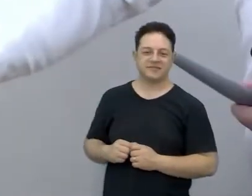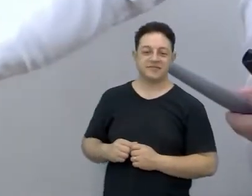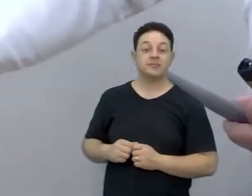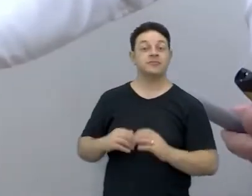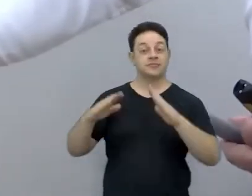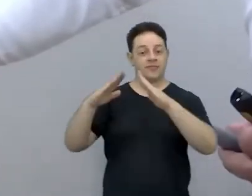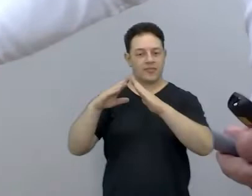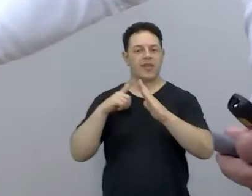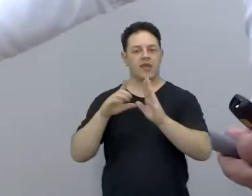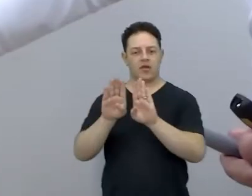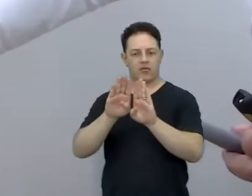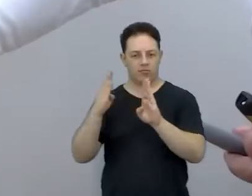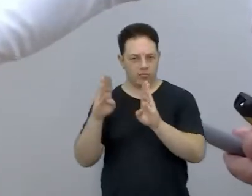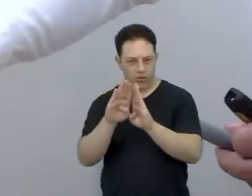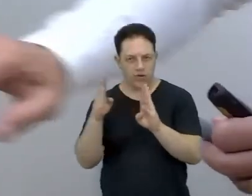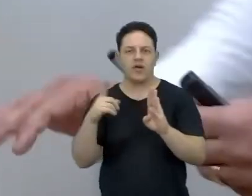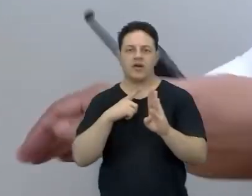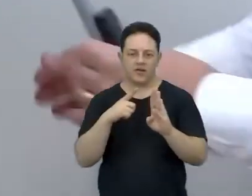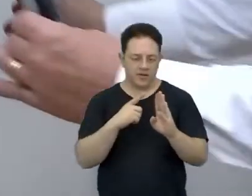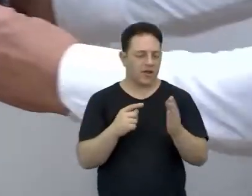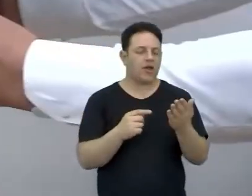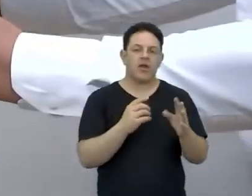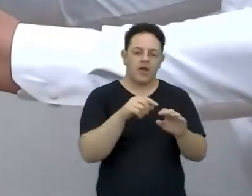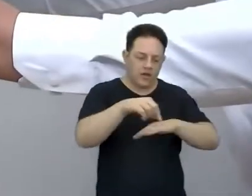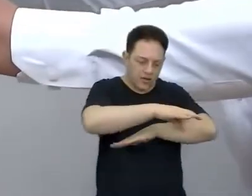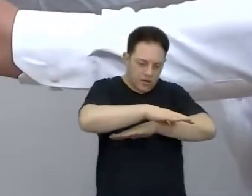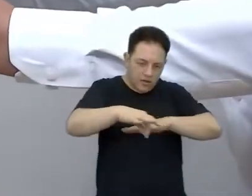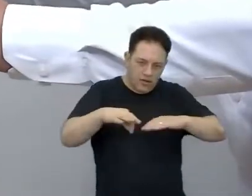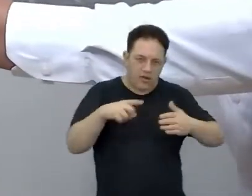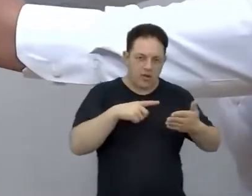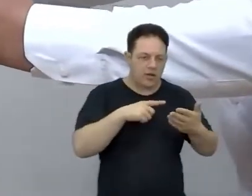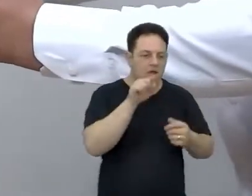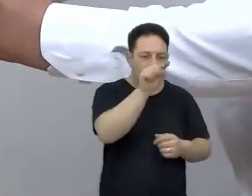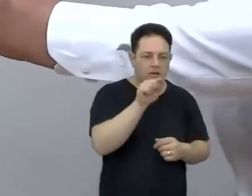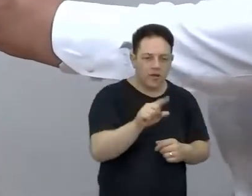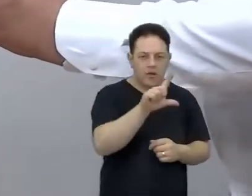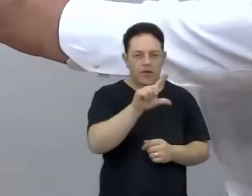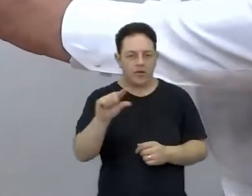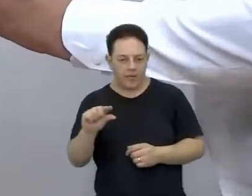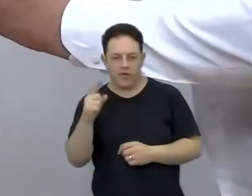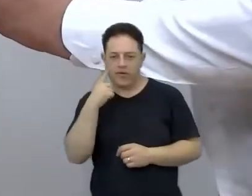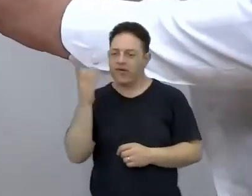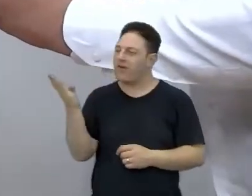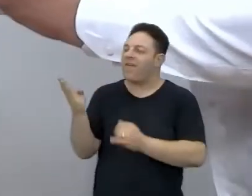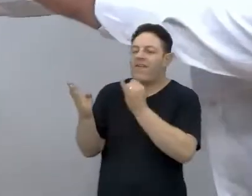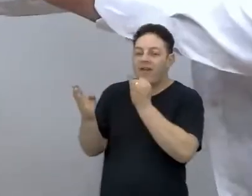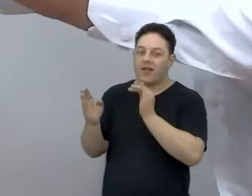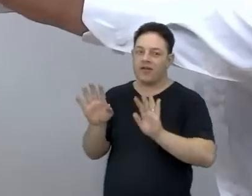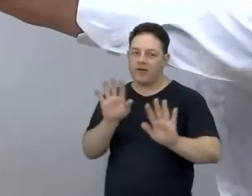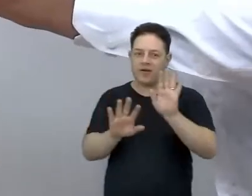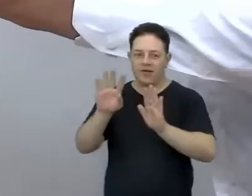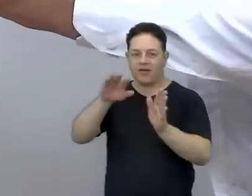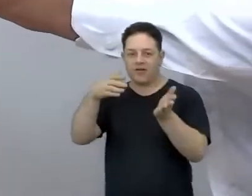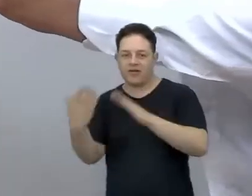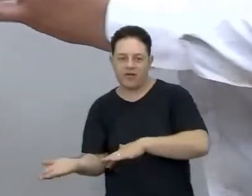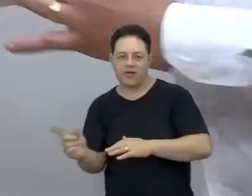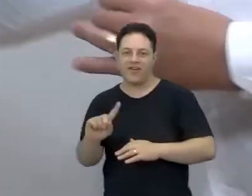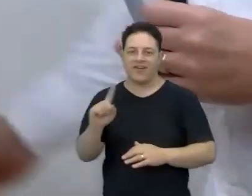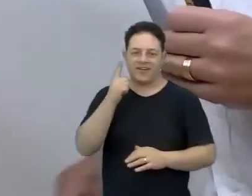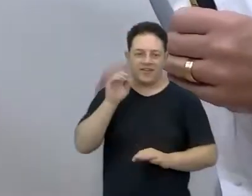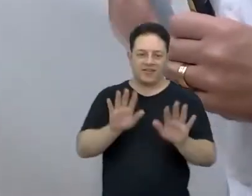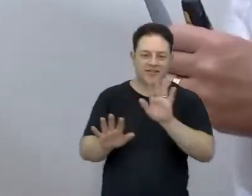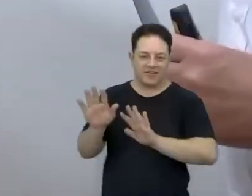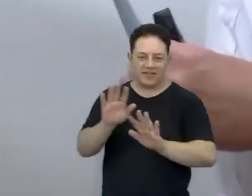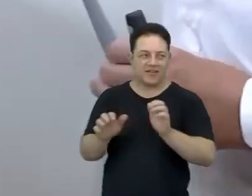com a porta aqui, né, em proporção, direitinho e tal. Deixa eu ver se eu não passo vergonha aqui de cair a garrafa, ela está bem fixada ali.